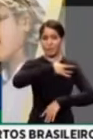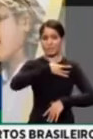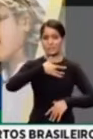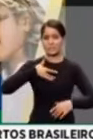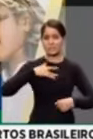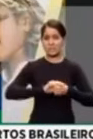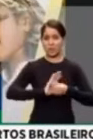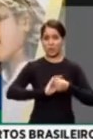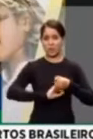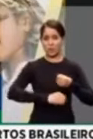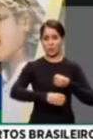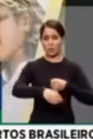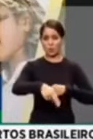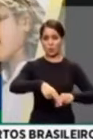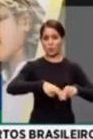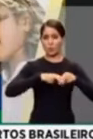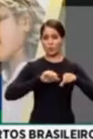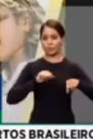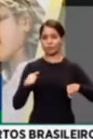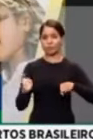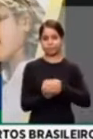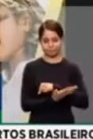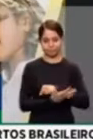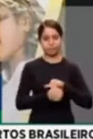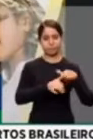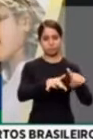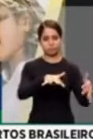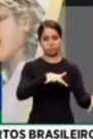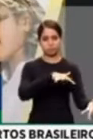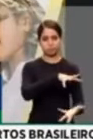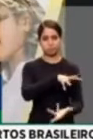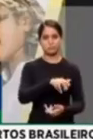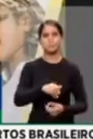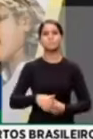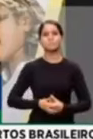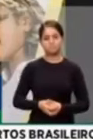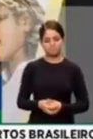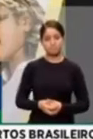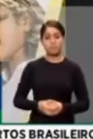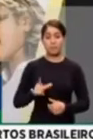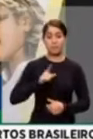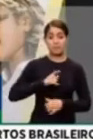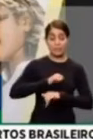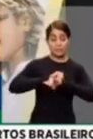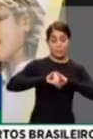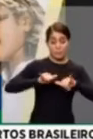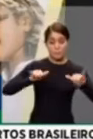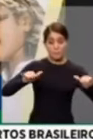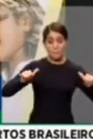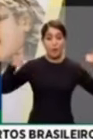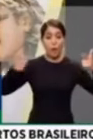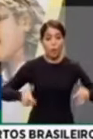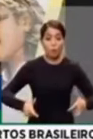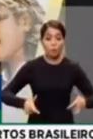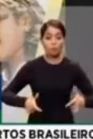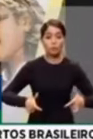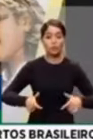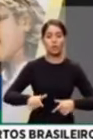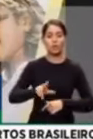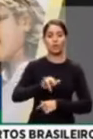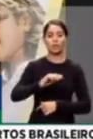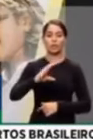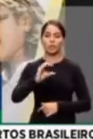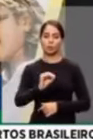conta da pandemia. Vi uma reportagem do Rio de Janeiro, 100% dos leitos todos